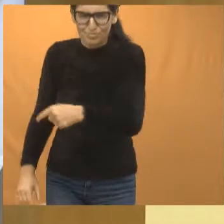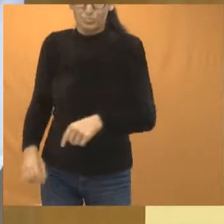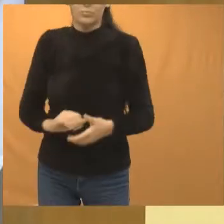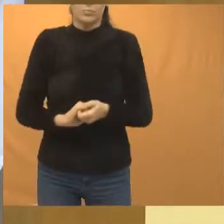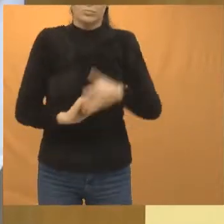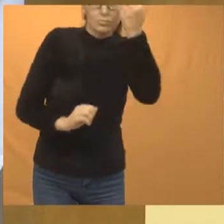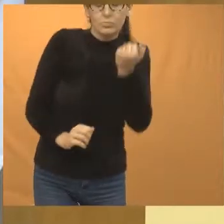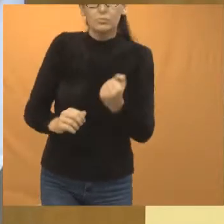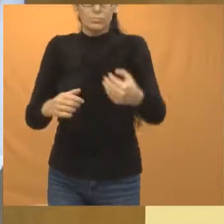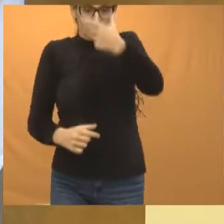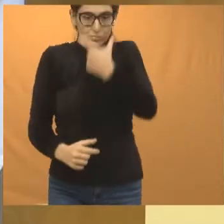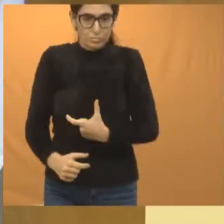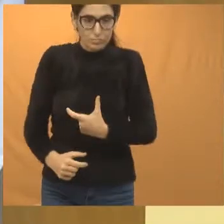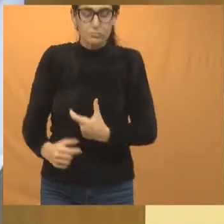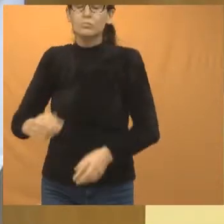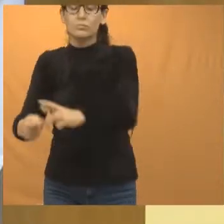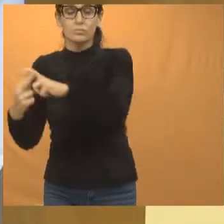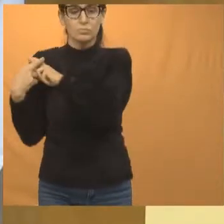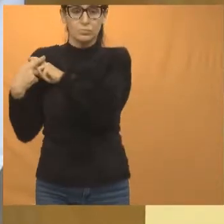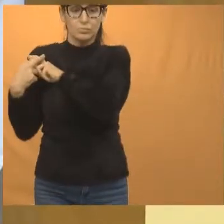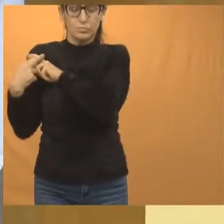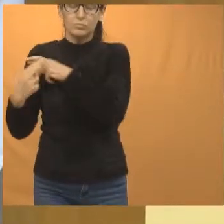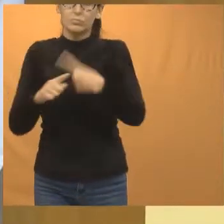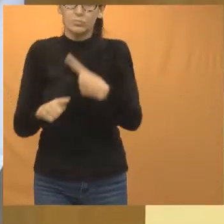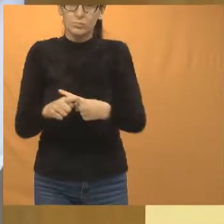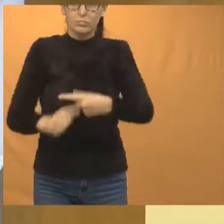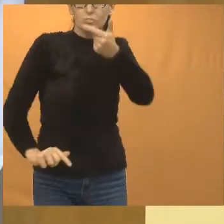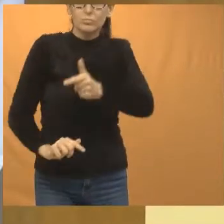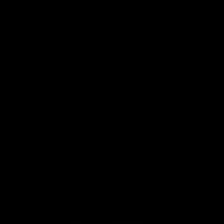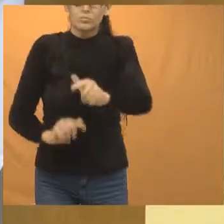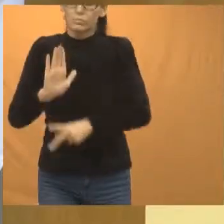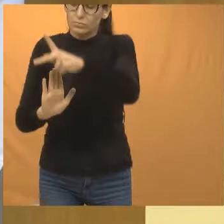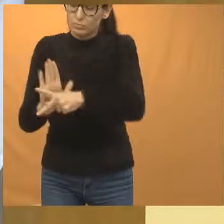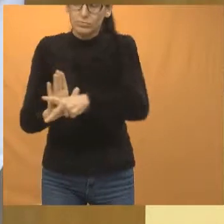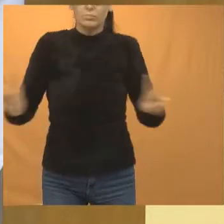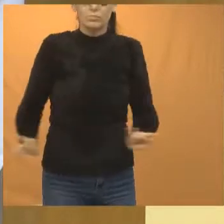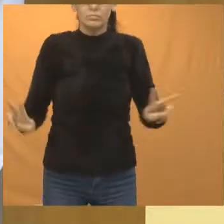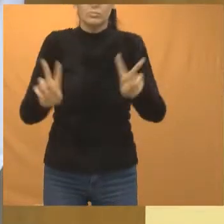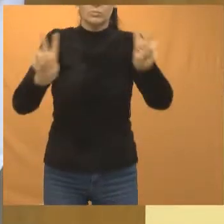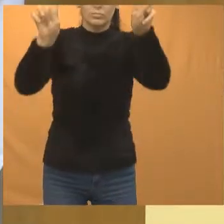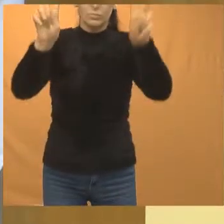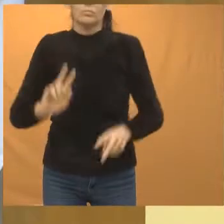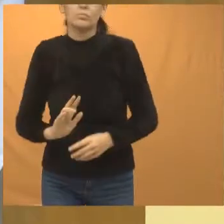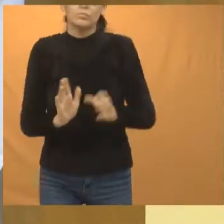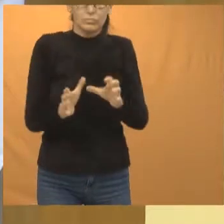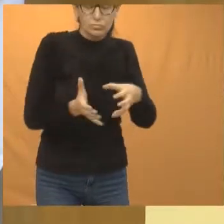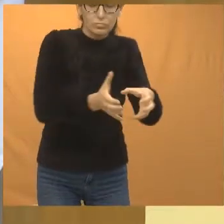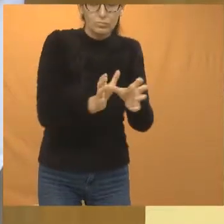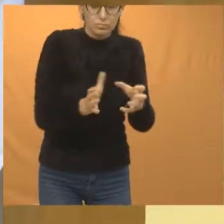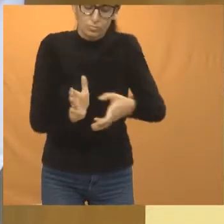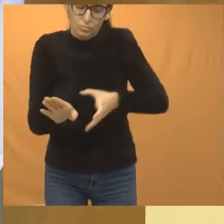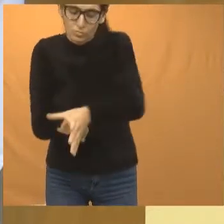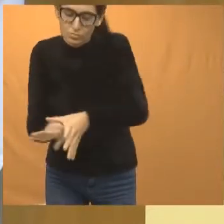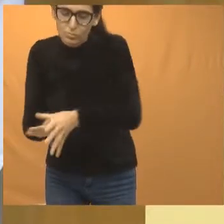e responsabilidade, mas eu acho que nos próximos projetos valorizar os conselhos, porque o conselho, assim